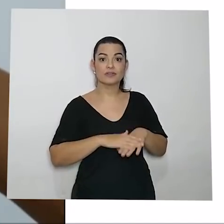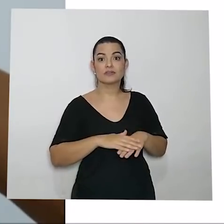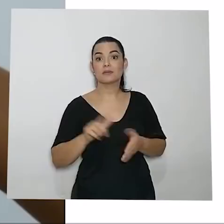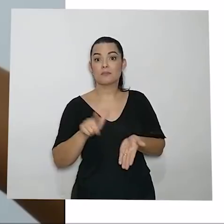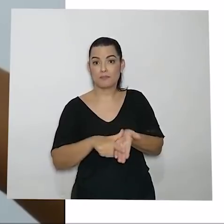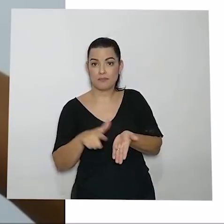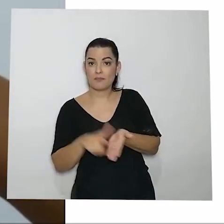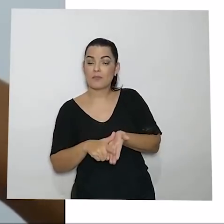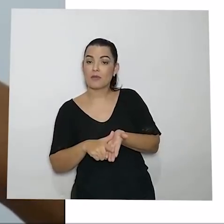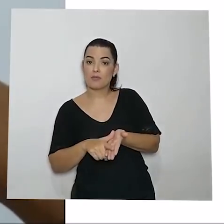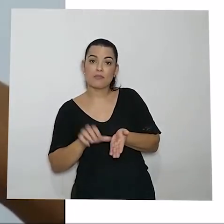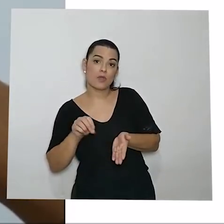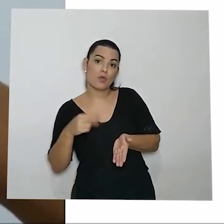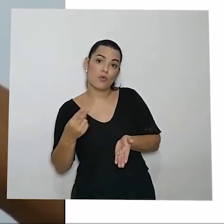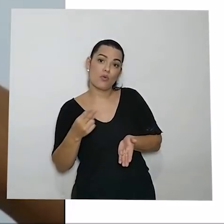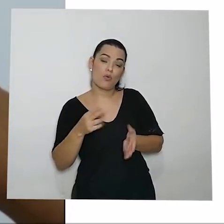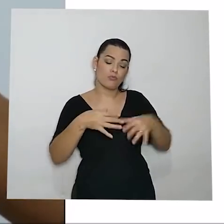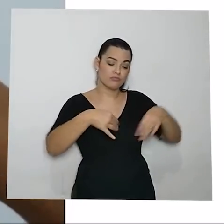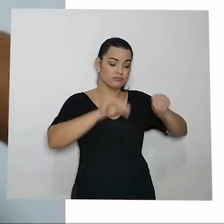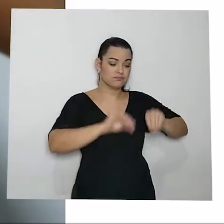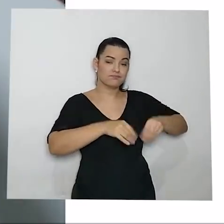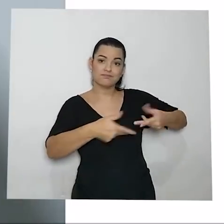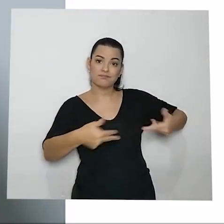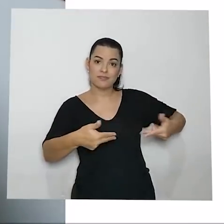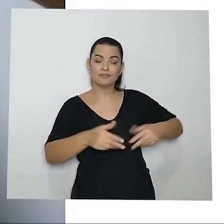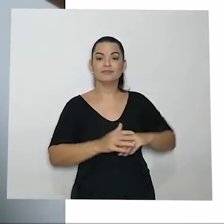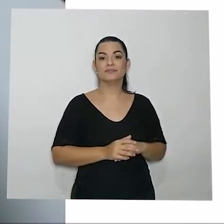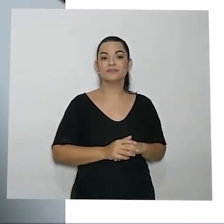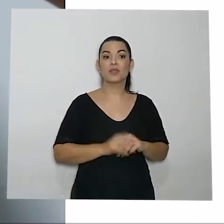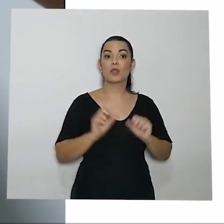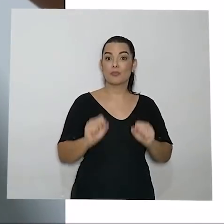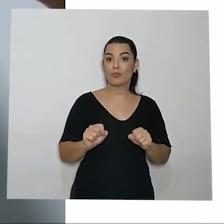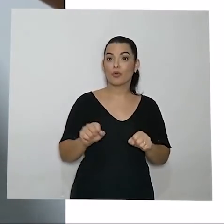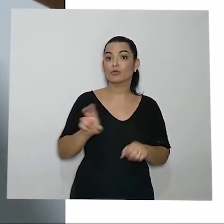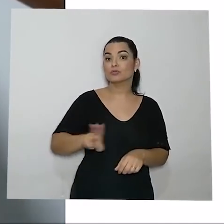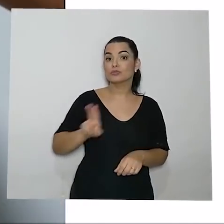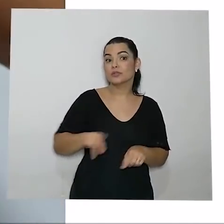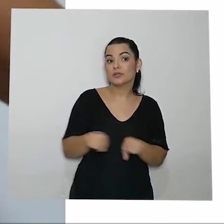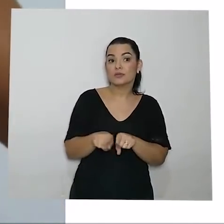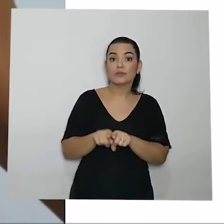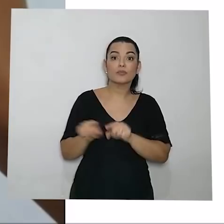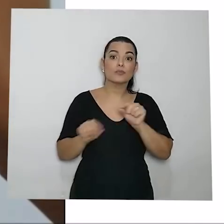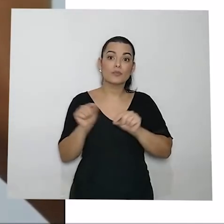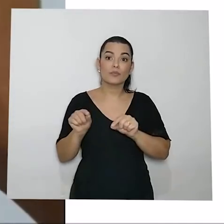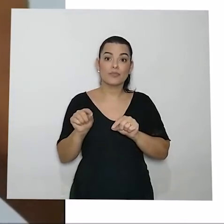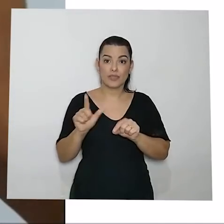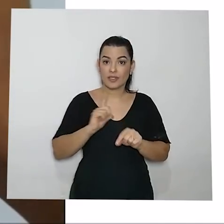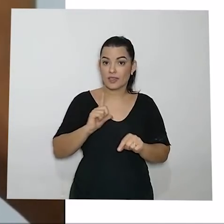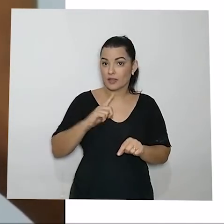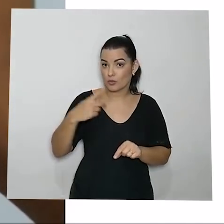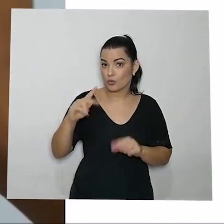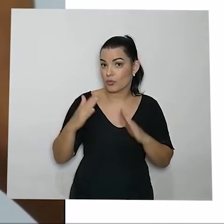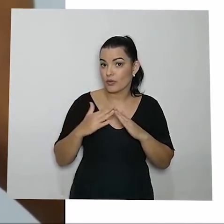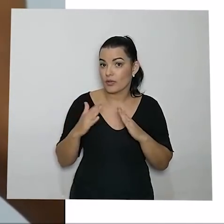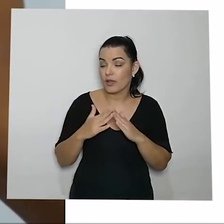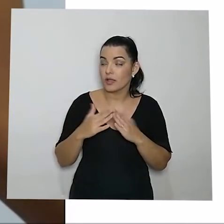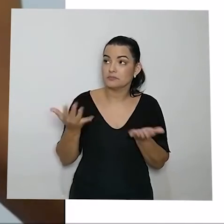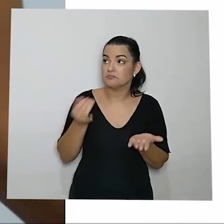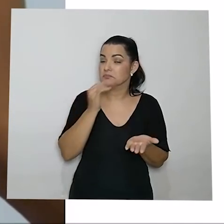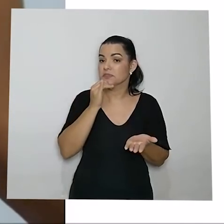de papel também. Bom, ou eu posso também utilizar, se você tiver criança em